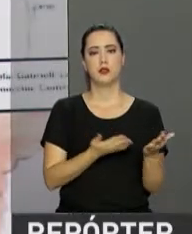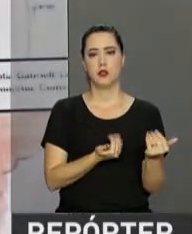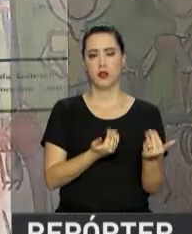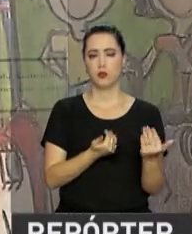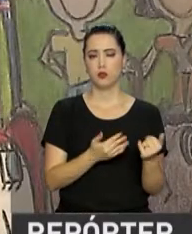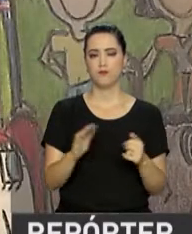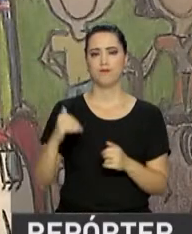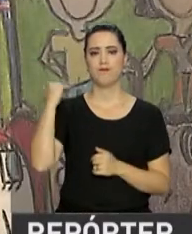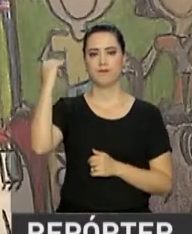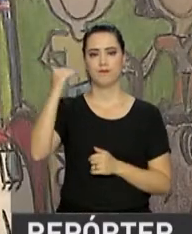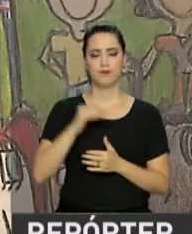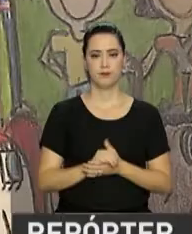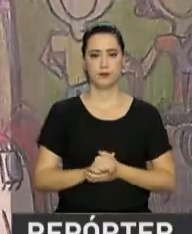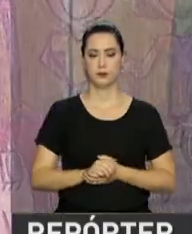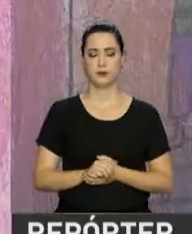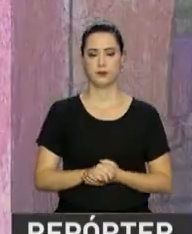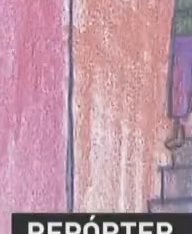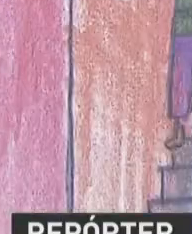adultos